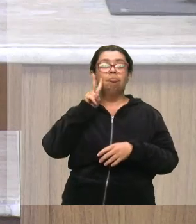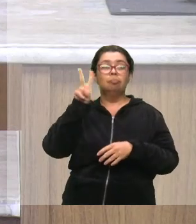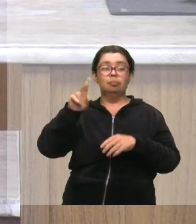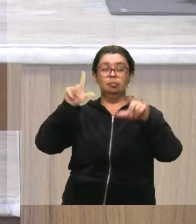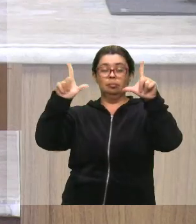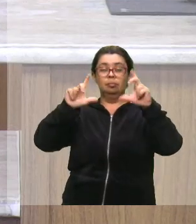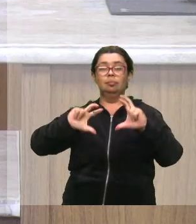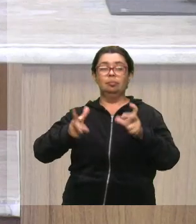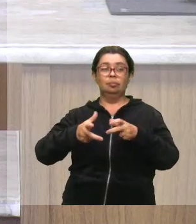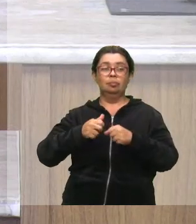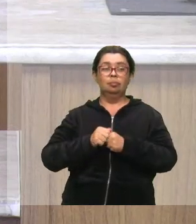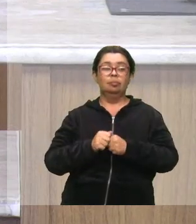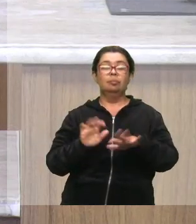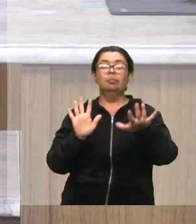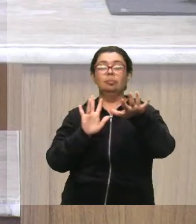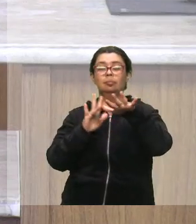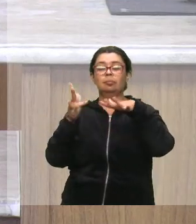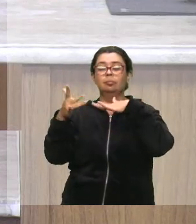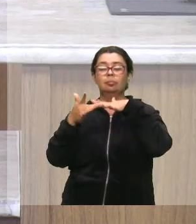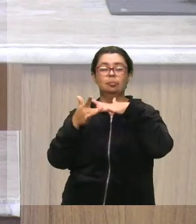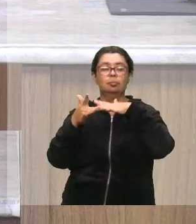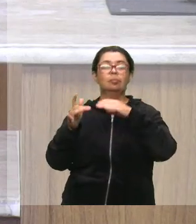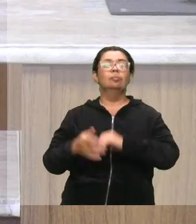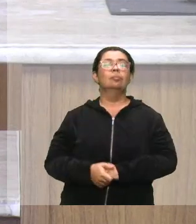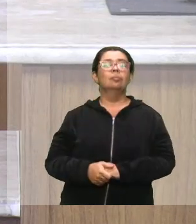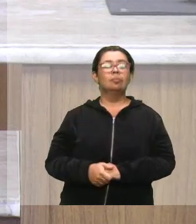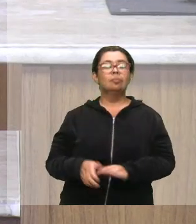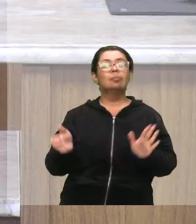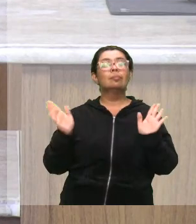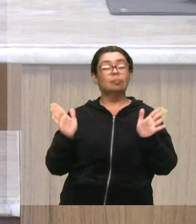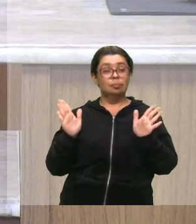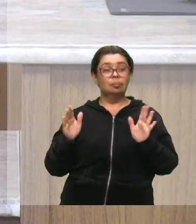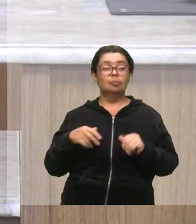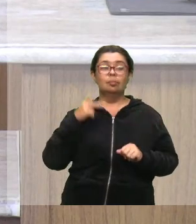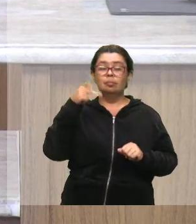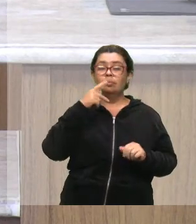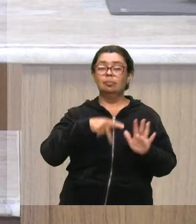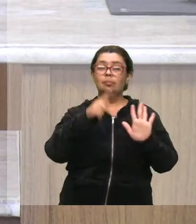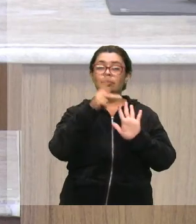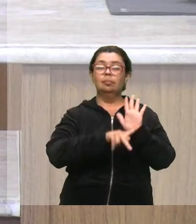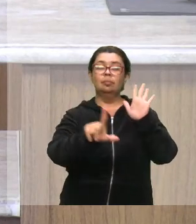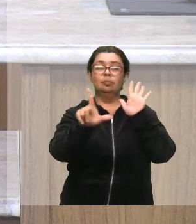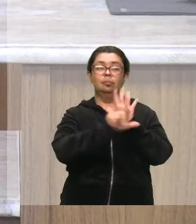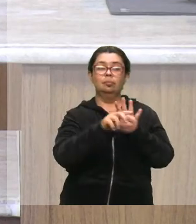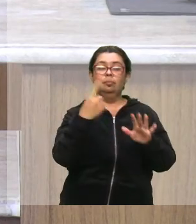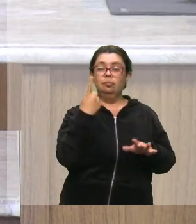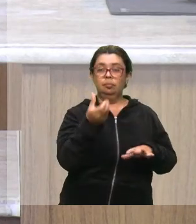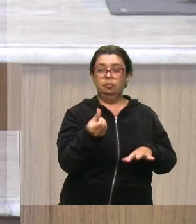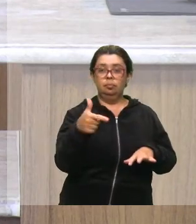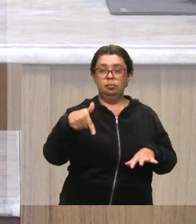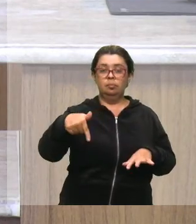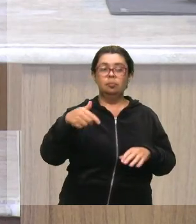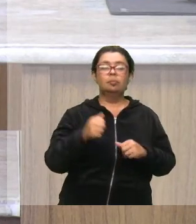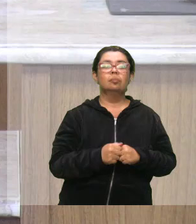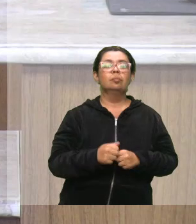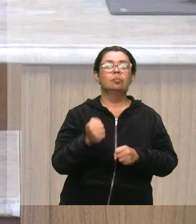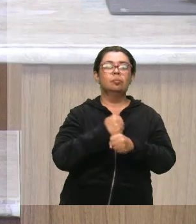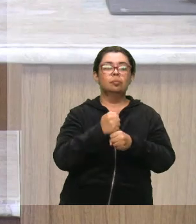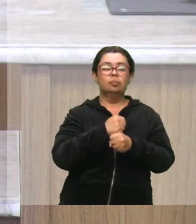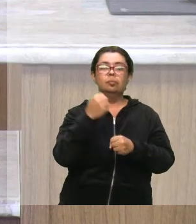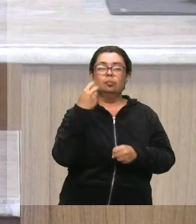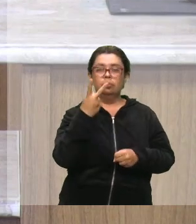TV Câmara e pelas mídias sociais. Estamos aqui hoje para falar sobre o projeto de lei 167 de